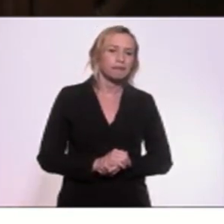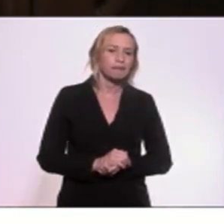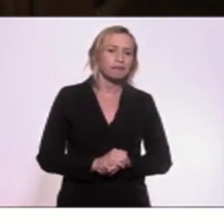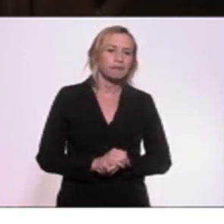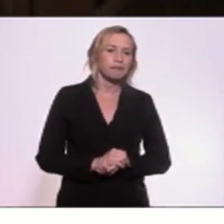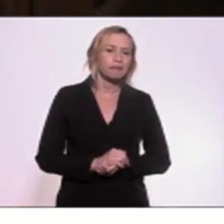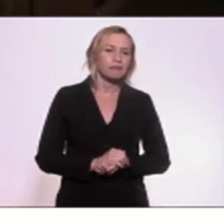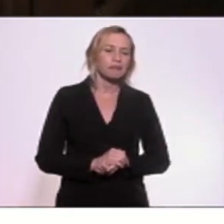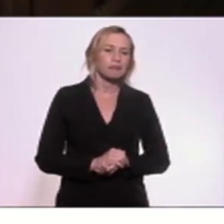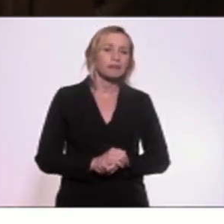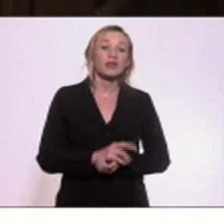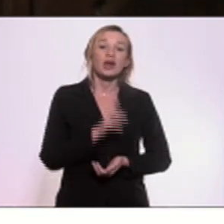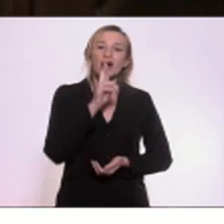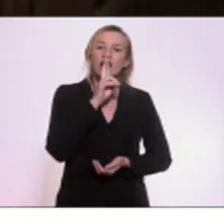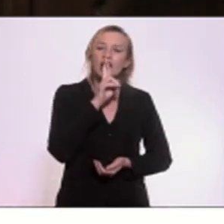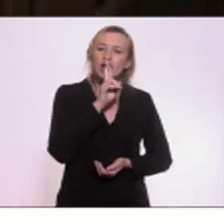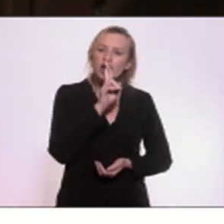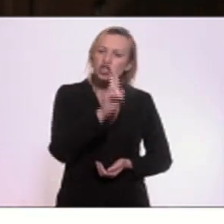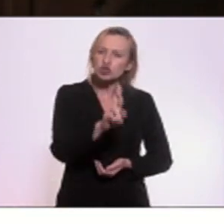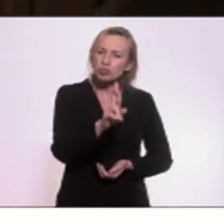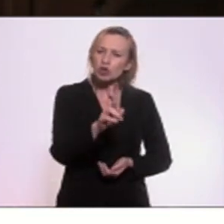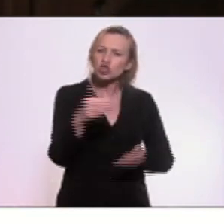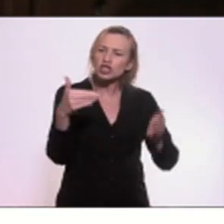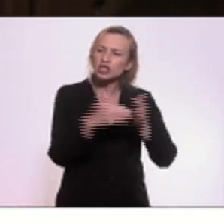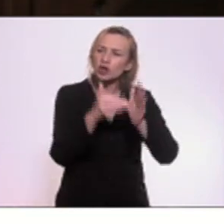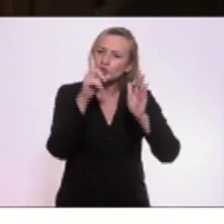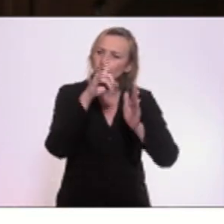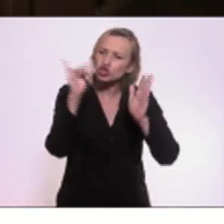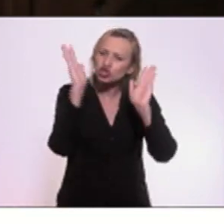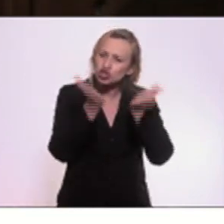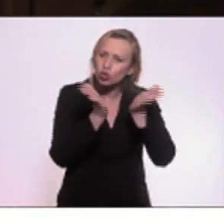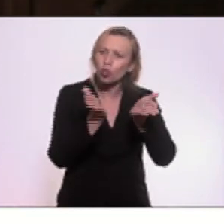esclarecimento até os dias de hoje